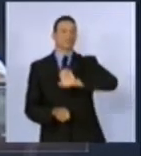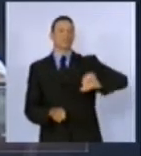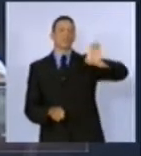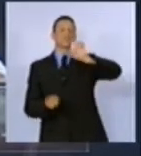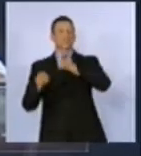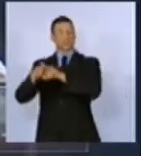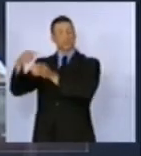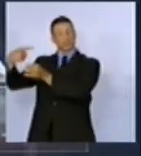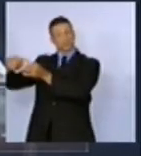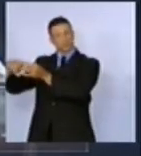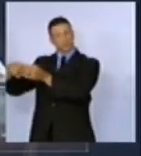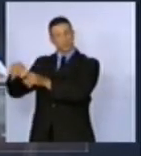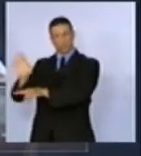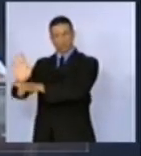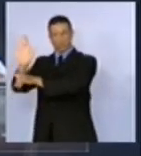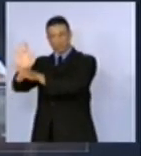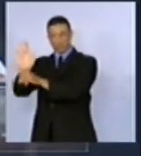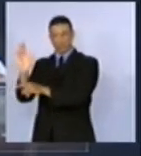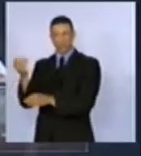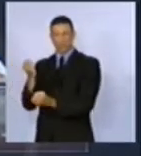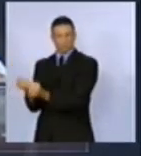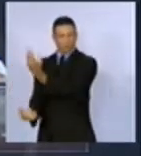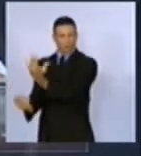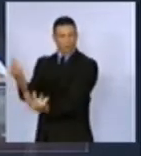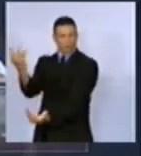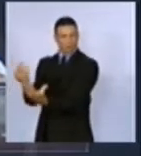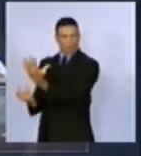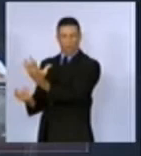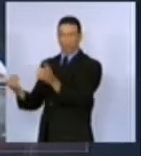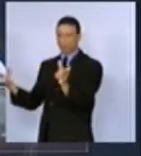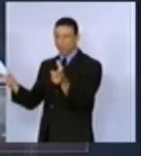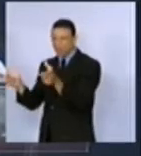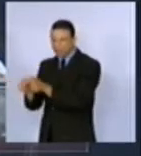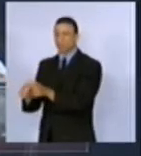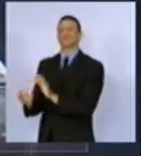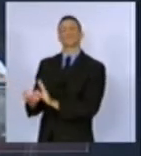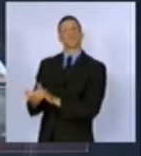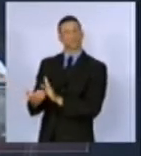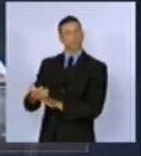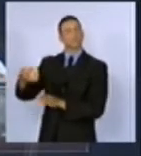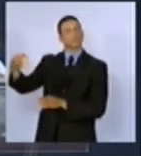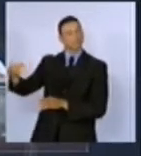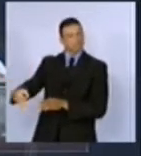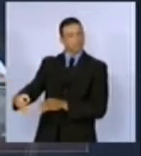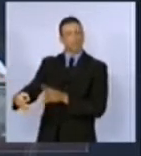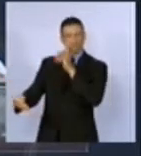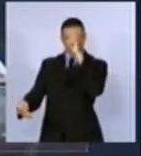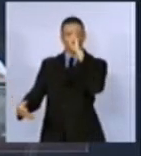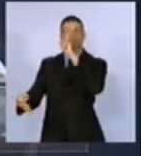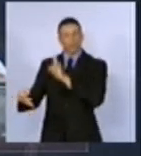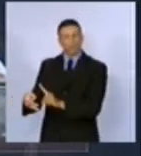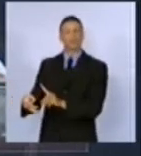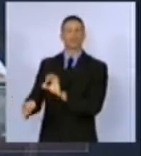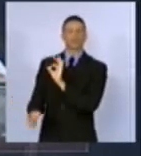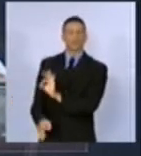para diminuir os impactos ambientais e socioeconômicos com a queima da Palha da cana-de-açúcar são Vales toda vez que se reconhecer que não houve preocupação com destino de milhares de